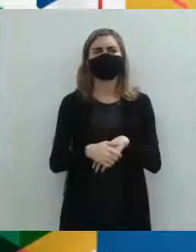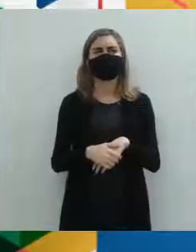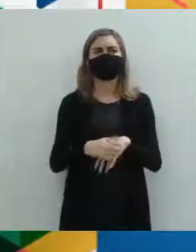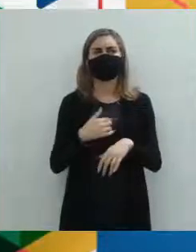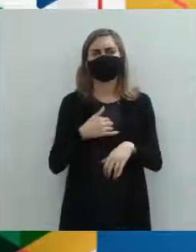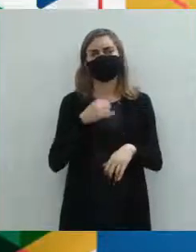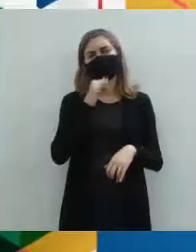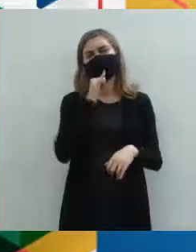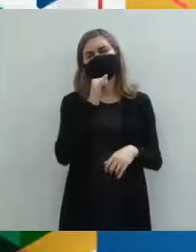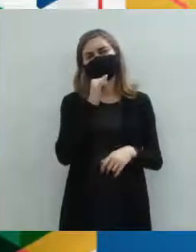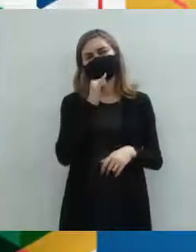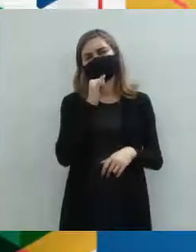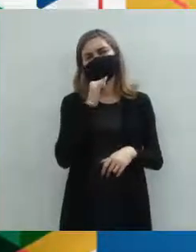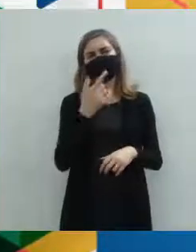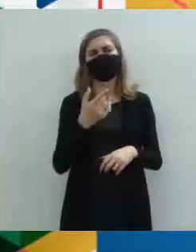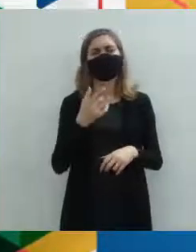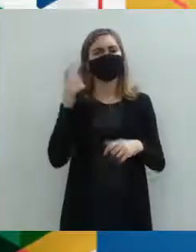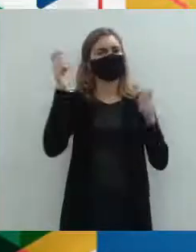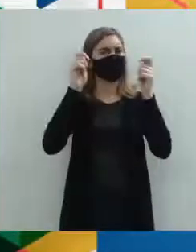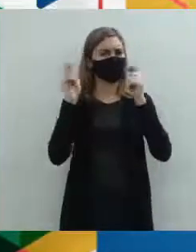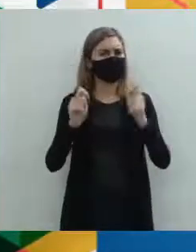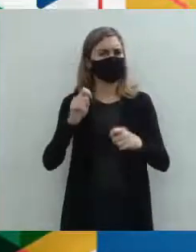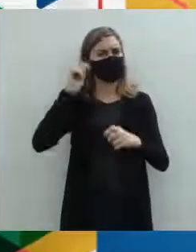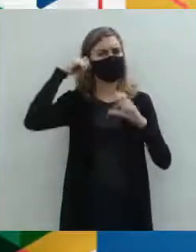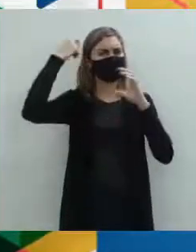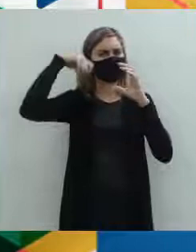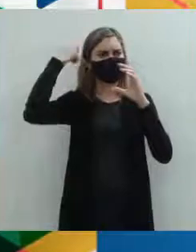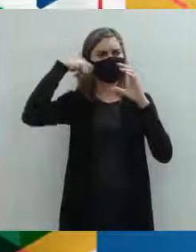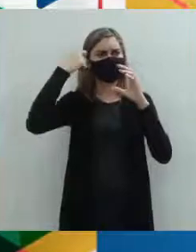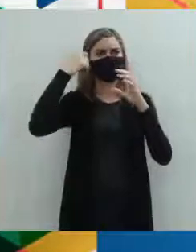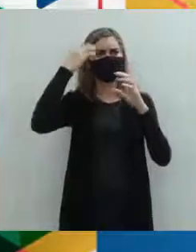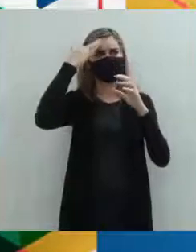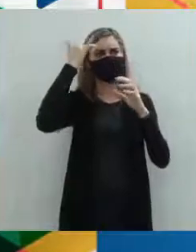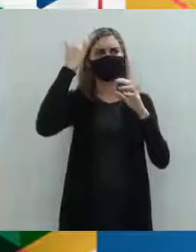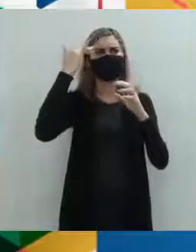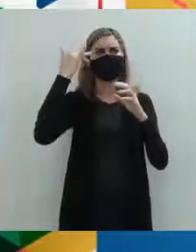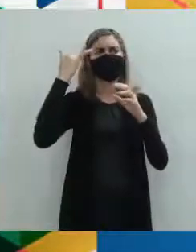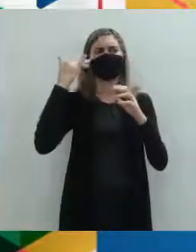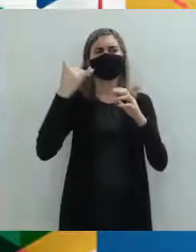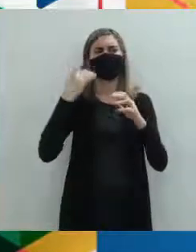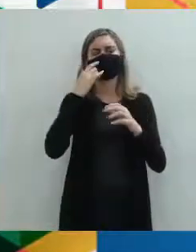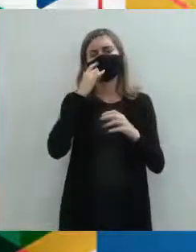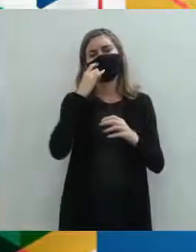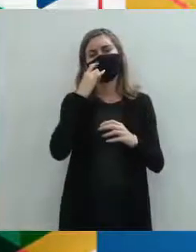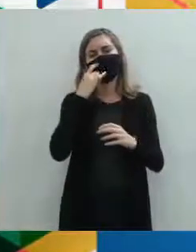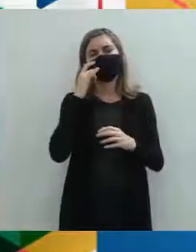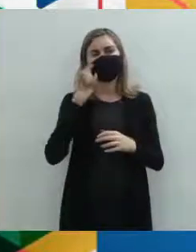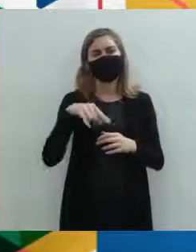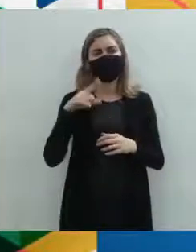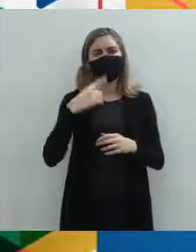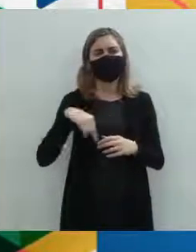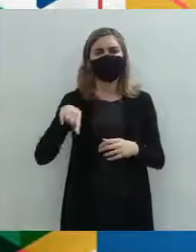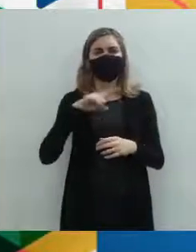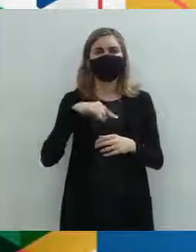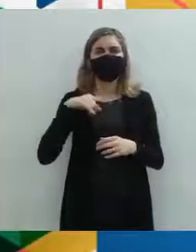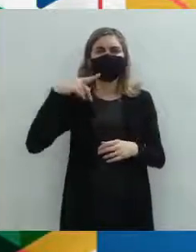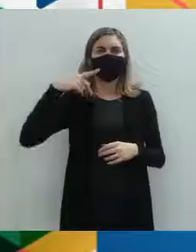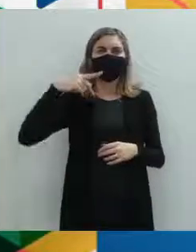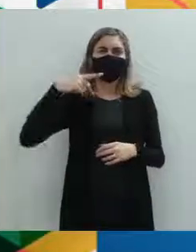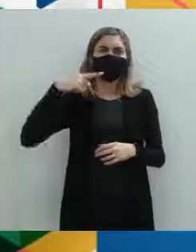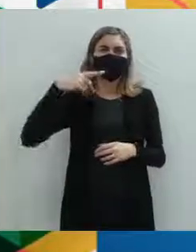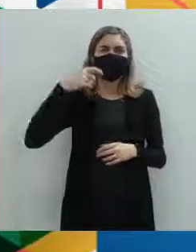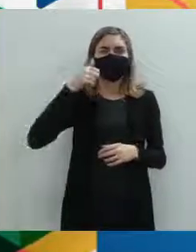dar um exemplo de um artista muito famoso, que é o nosso Pablo